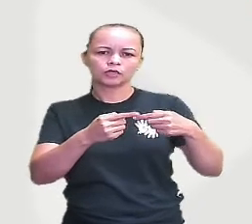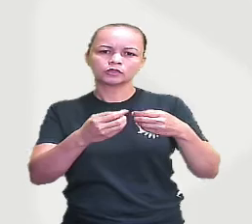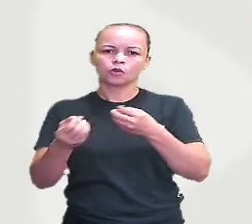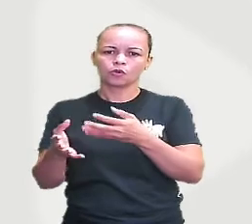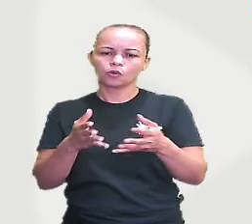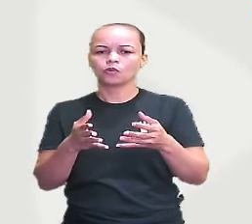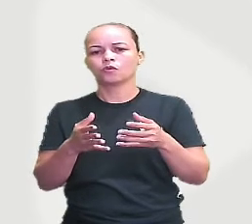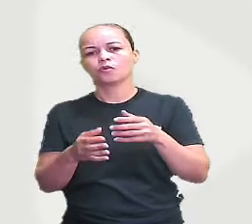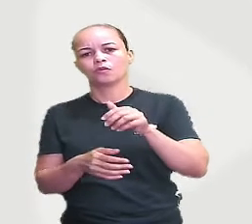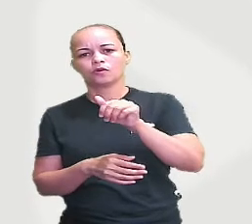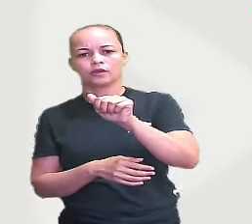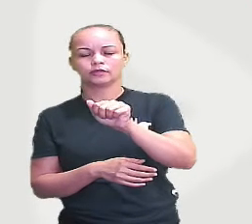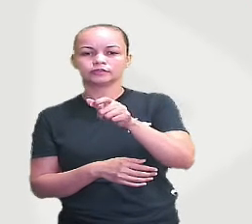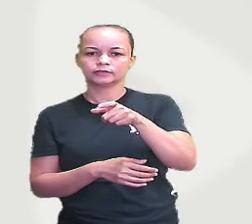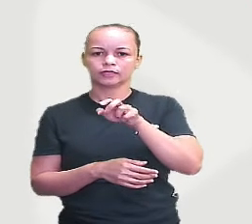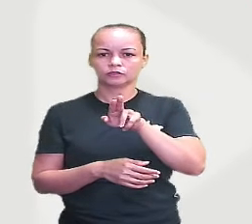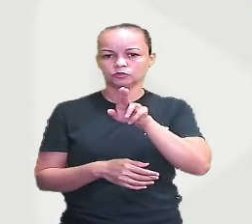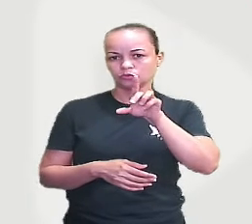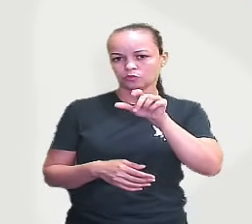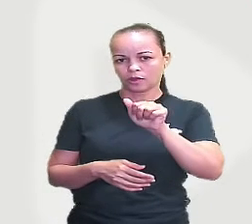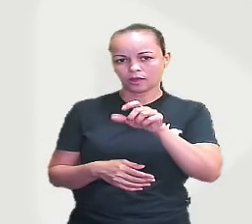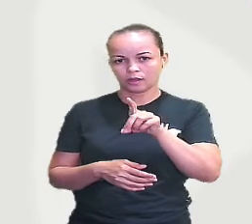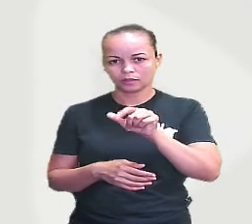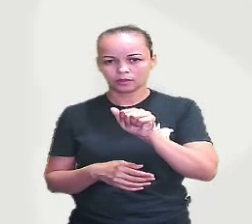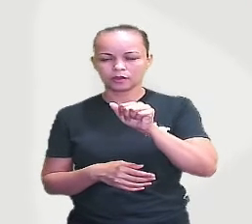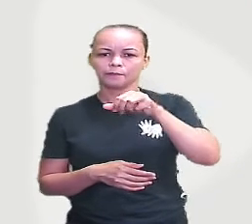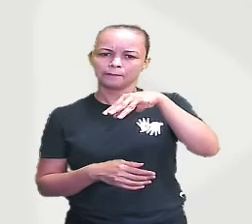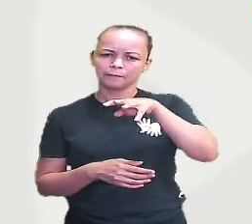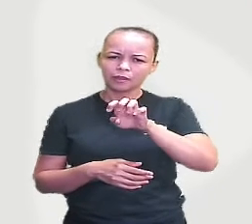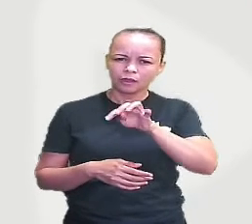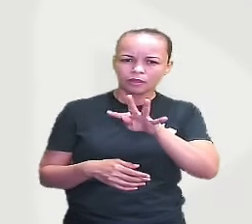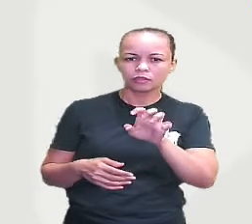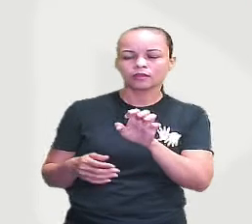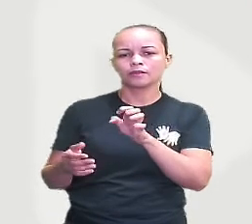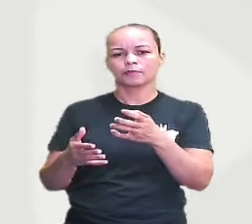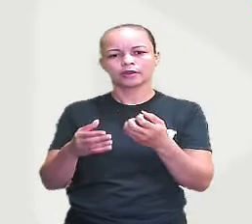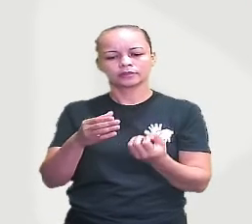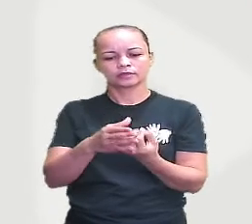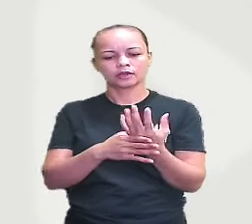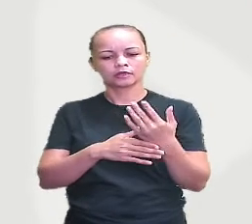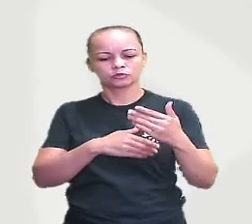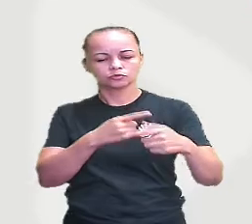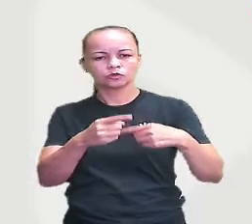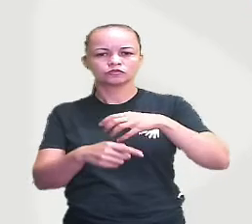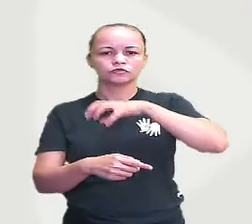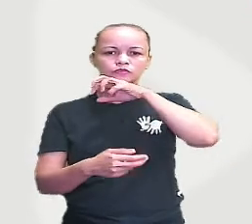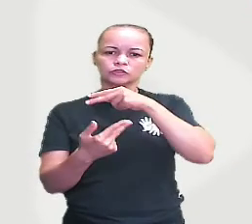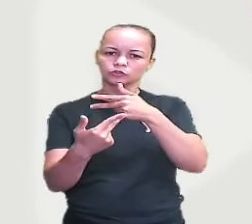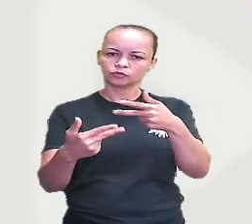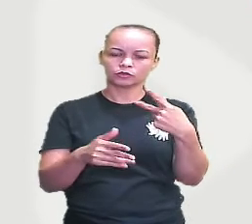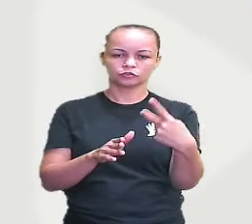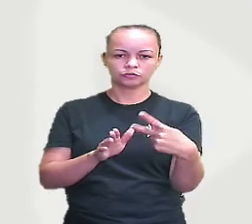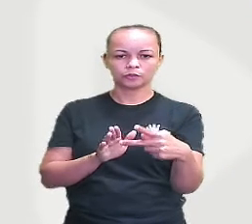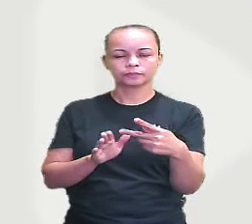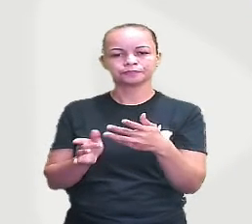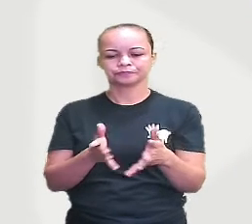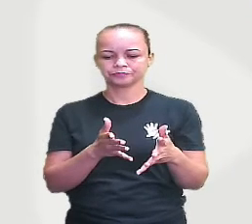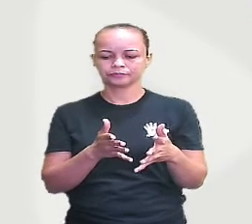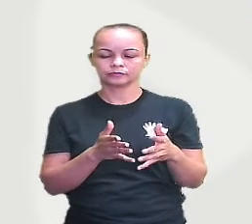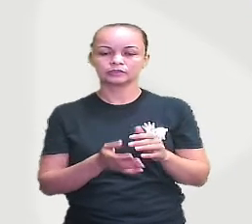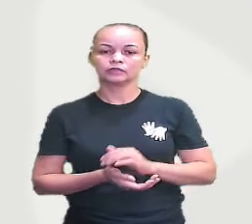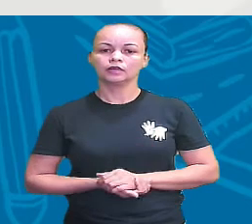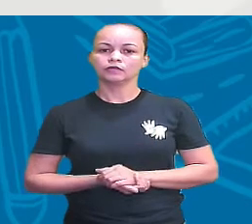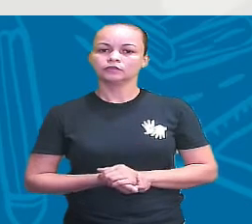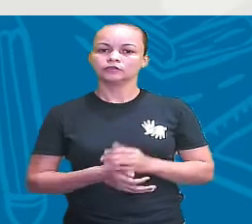Ou assexuadamente ou sexuadamente. Para criar novos indivíduos de sua espécie. Pra aquilo que a gente já falou. Volta aqui comigo.